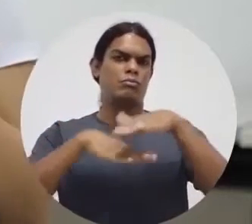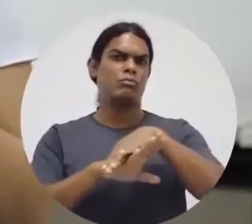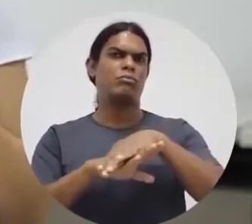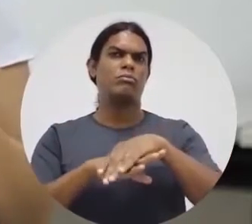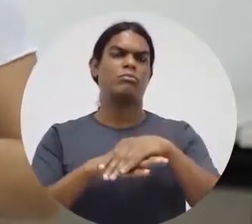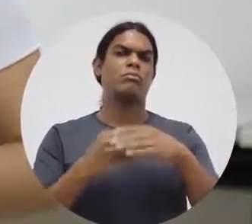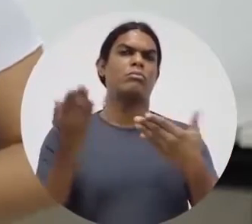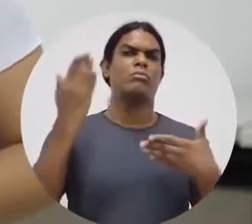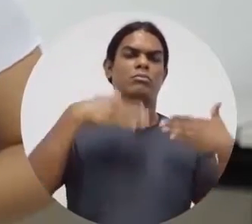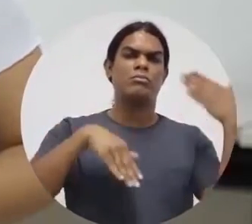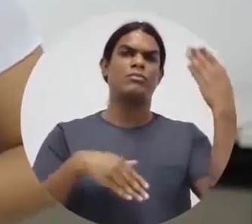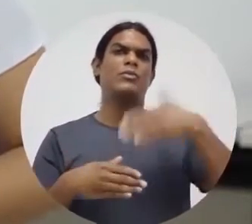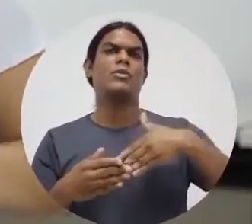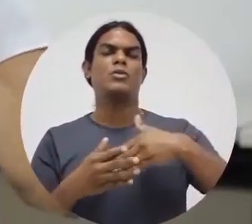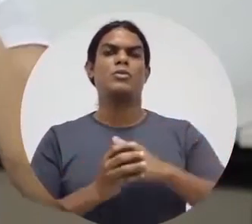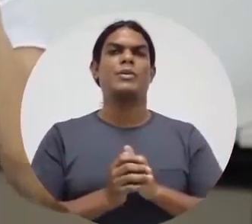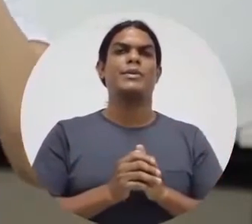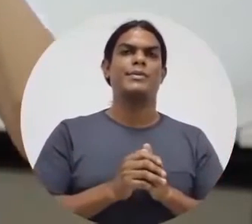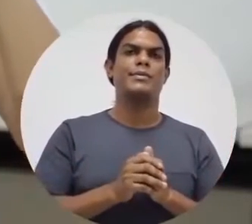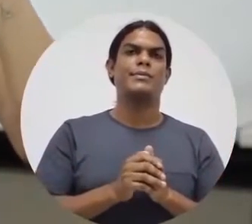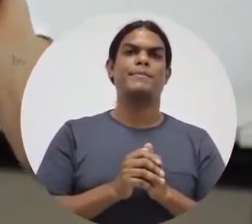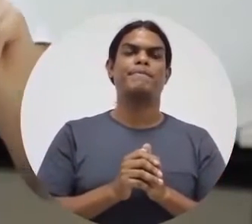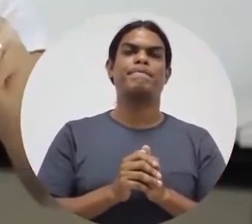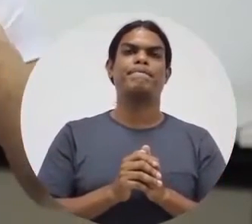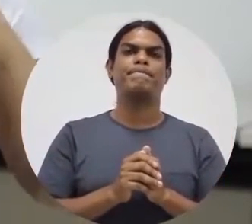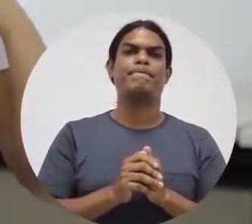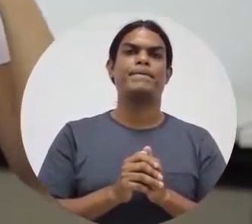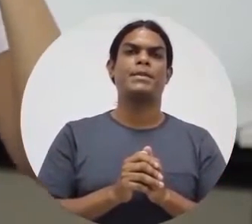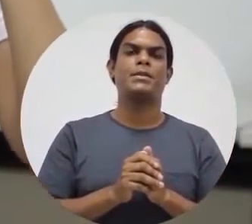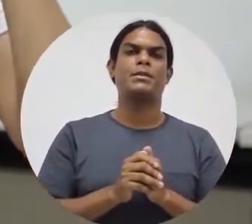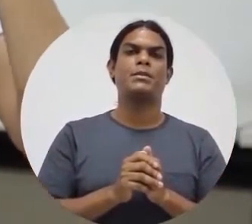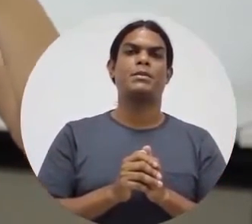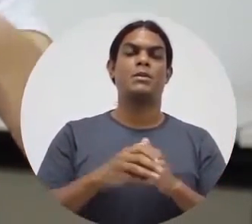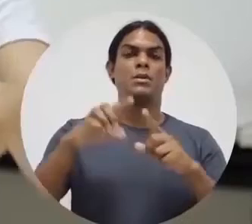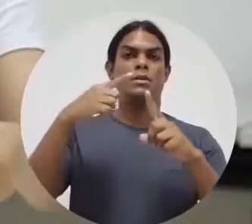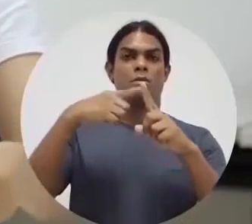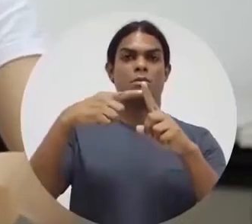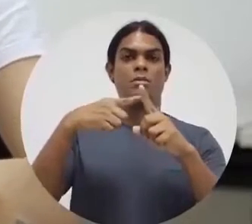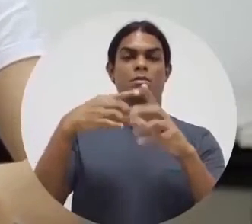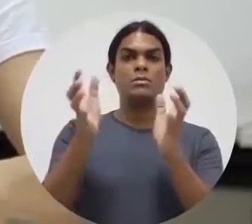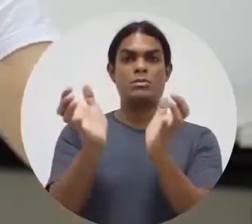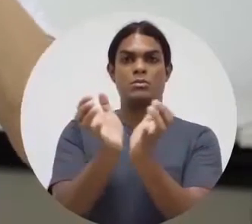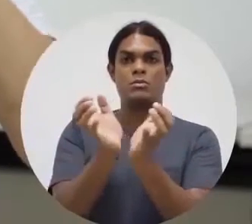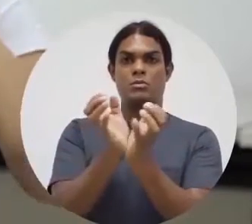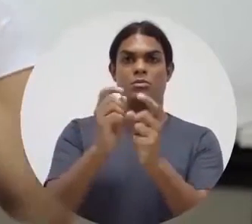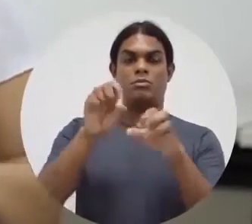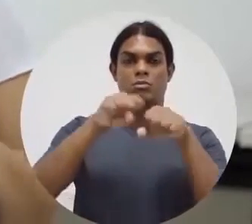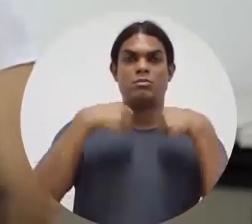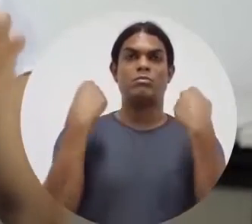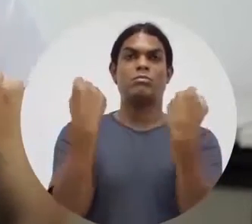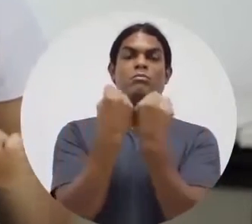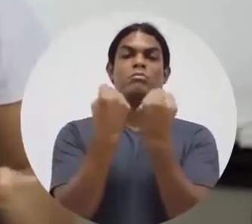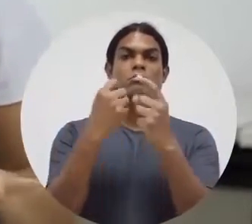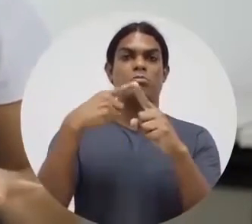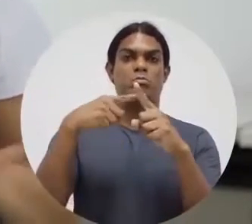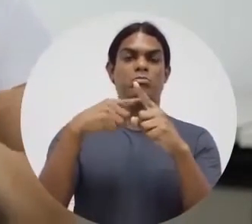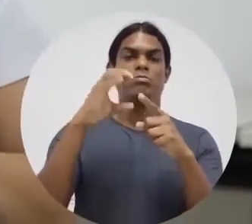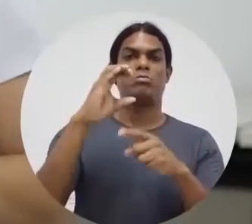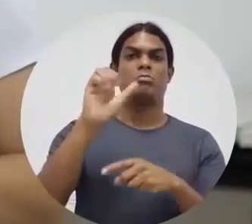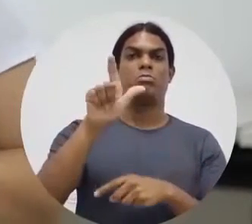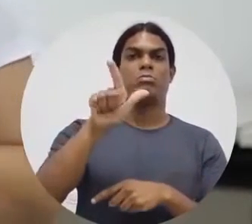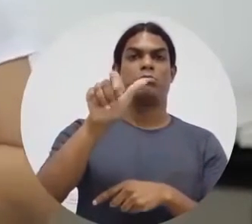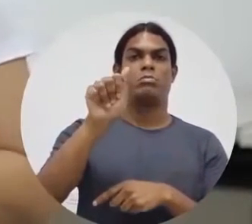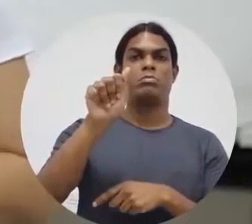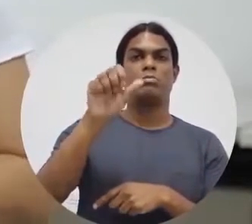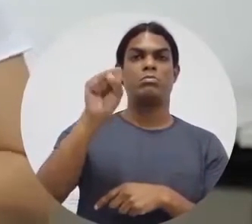para pessoas de classe média. E aí, a McDonald's, quando foi implementar em Olinda, não se apercebeu que